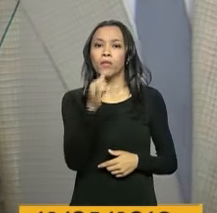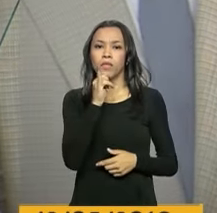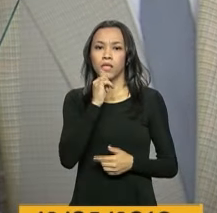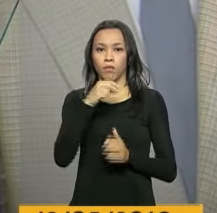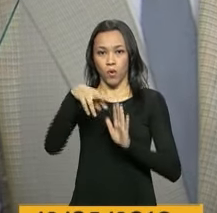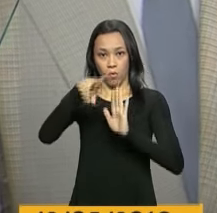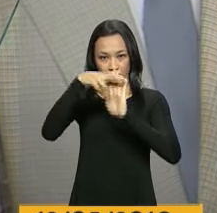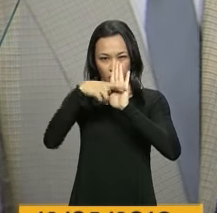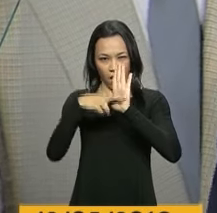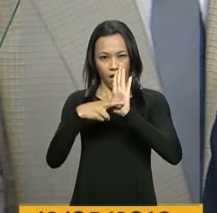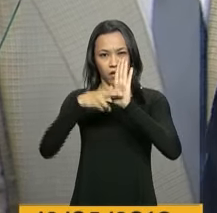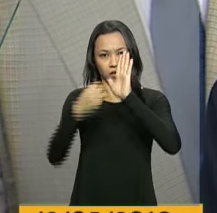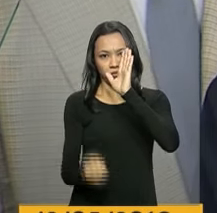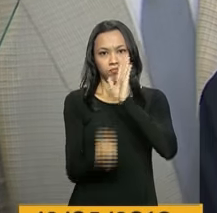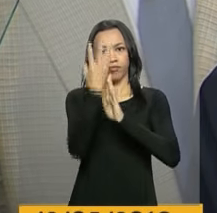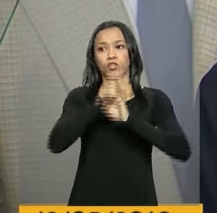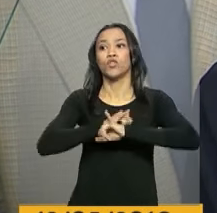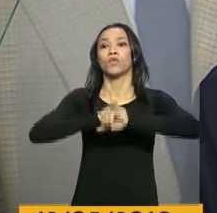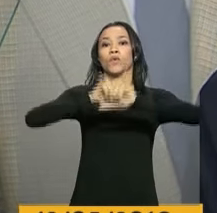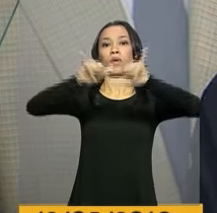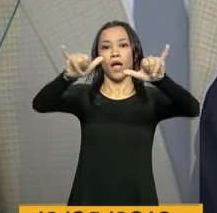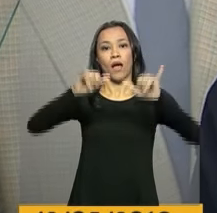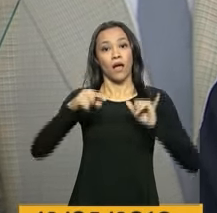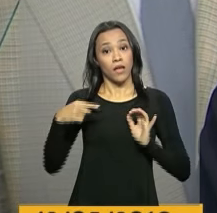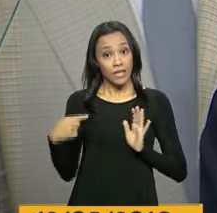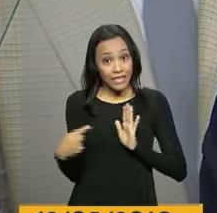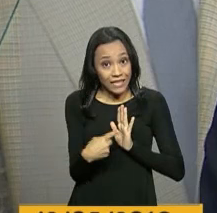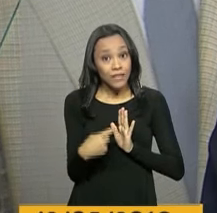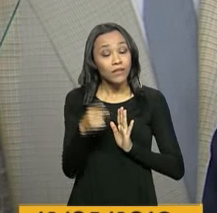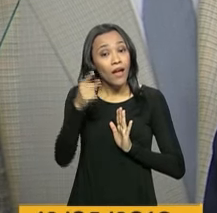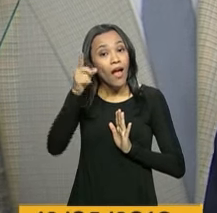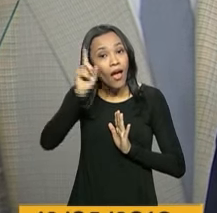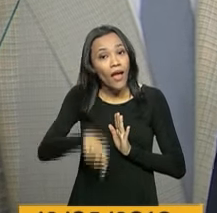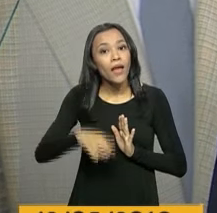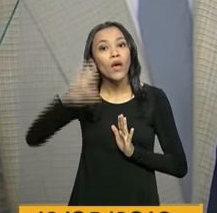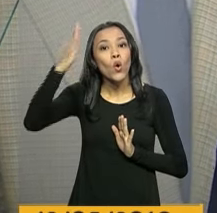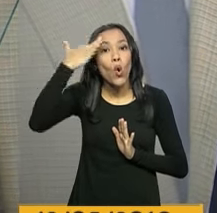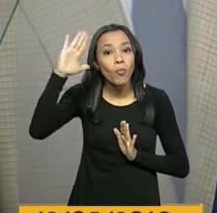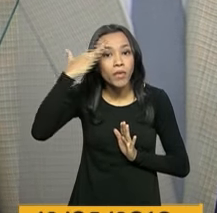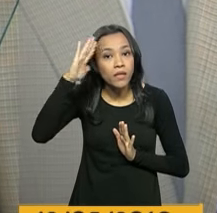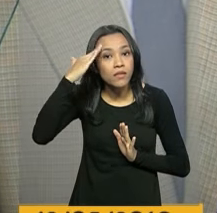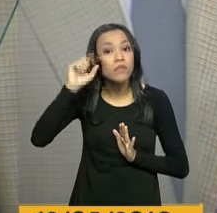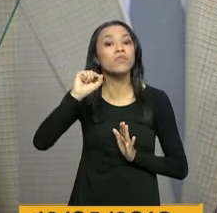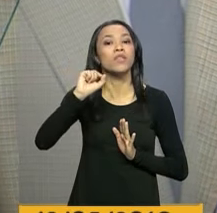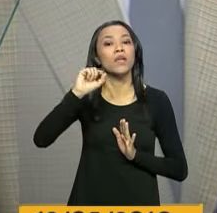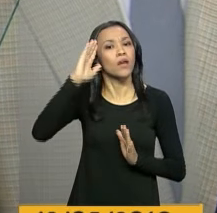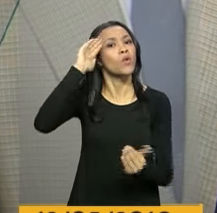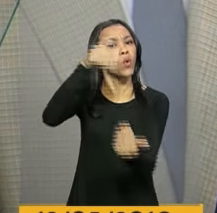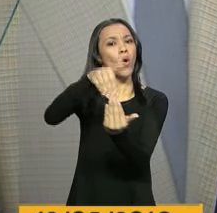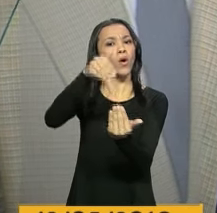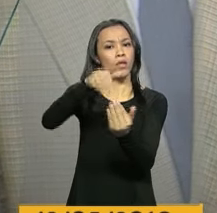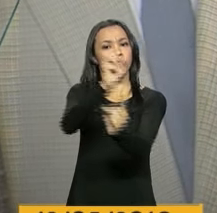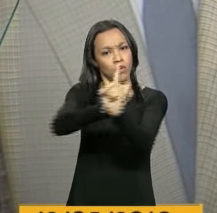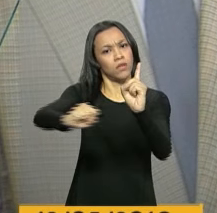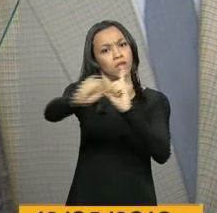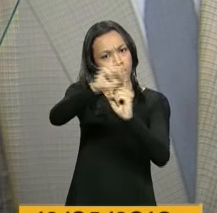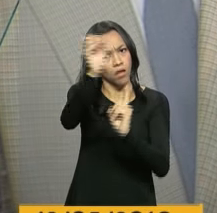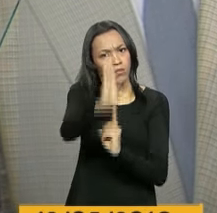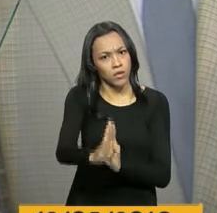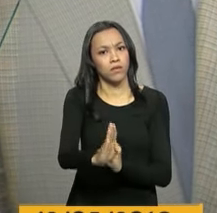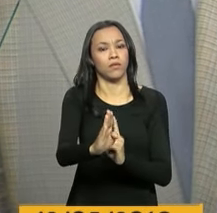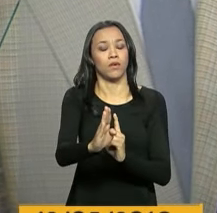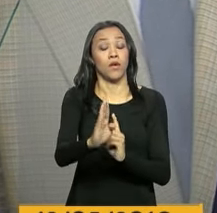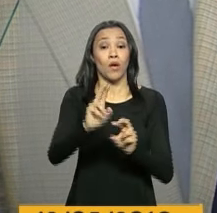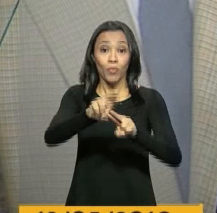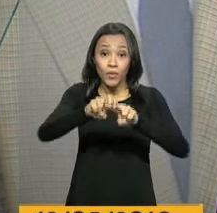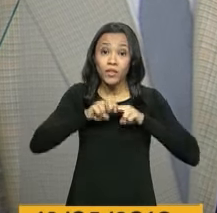norma referente a estas matérias, será pela compreensão da sociedade brasileira. E para isso